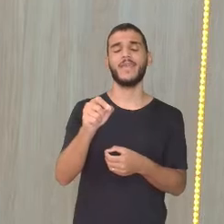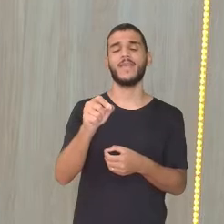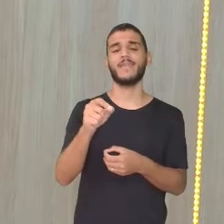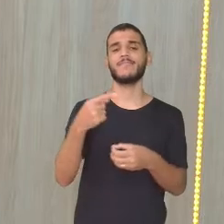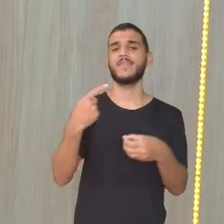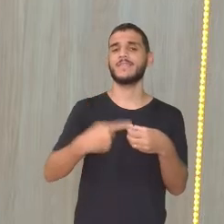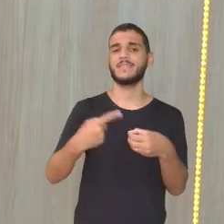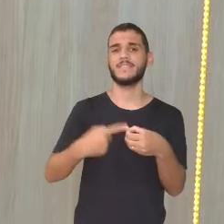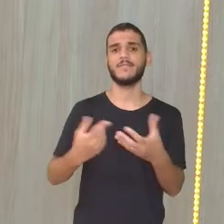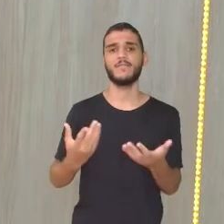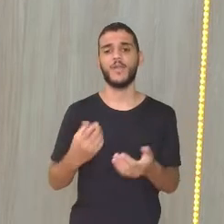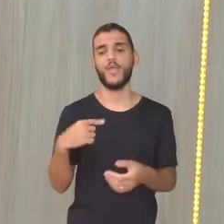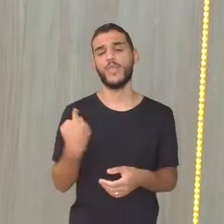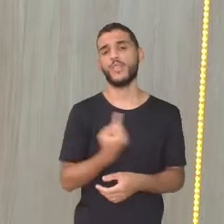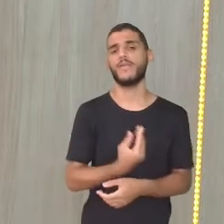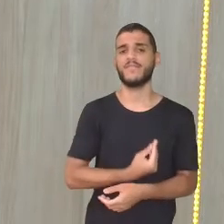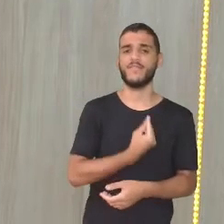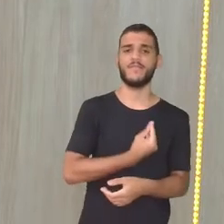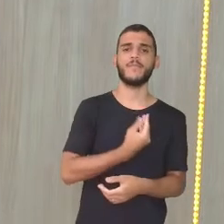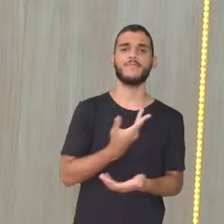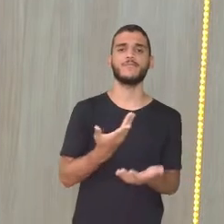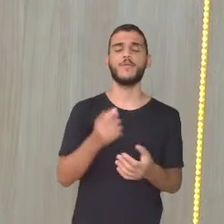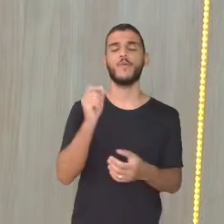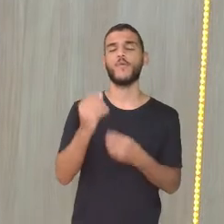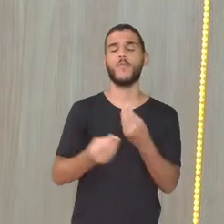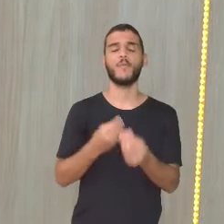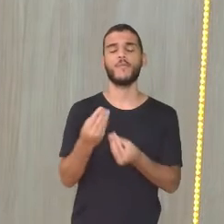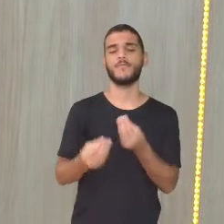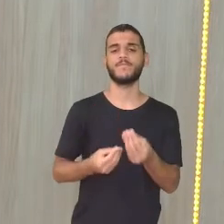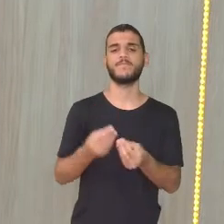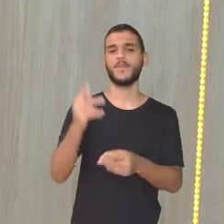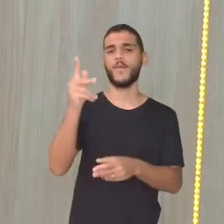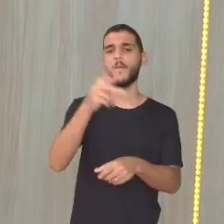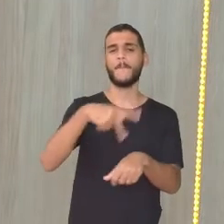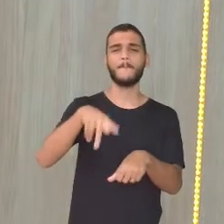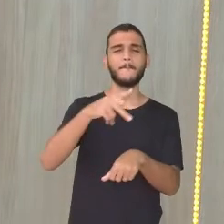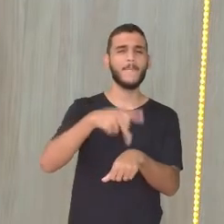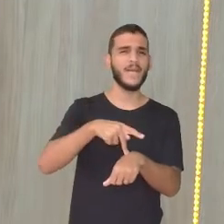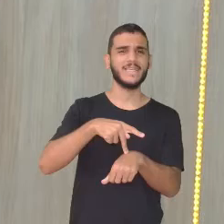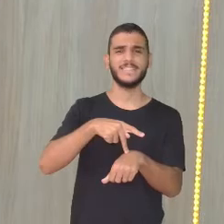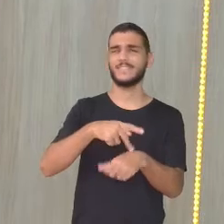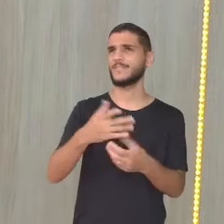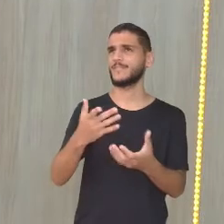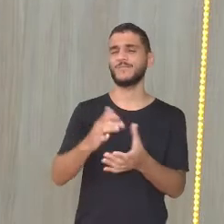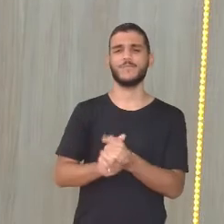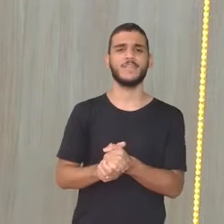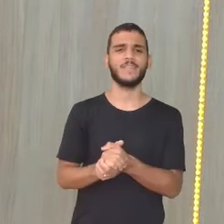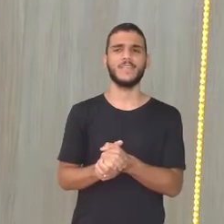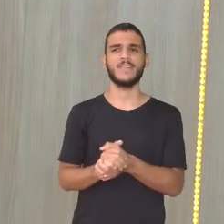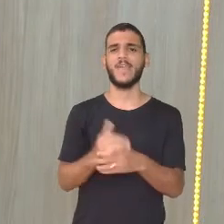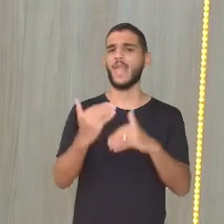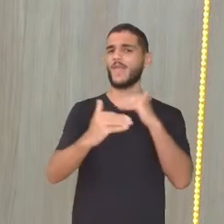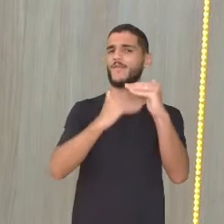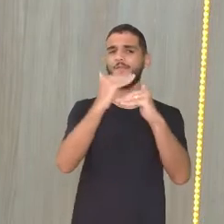muitas desigualdades. É por isso que quando fala de desenvolvimento, o Brasil é um país, será que o Brasil é um país realmente desenvolvido?